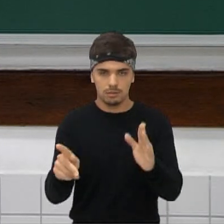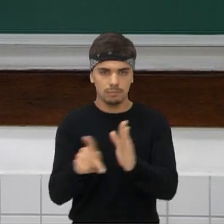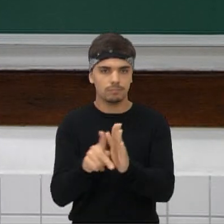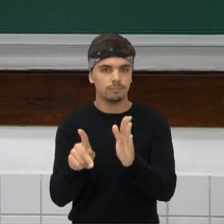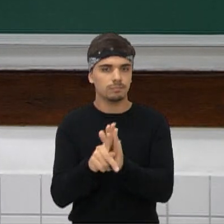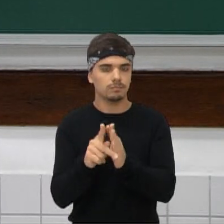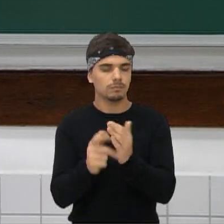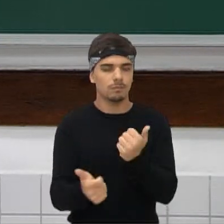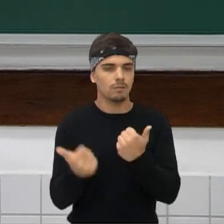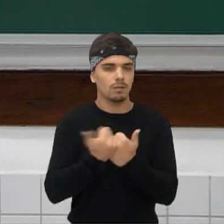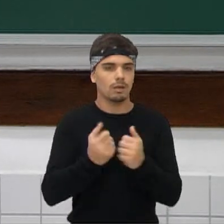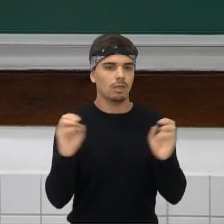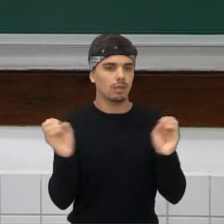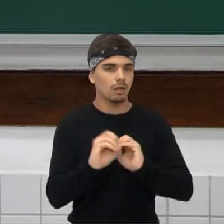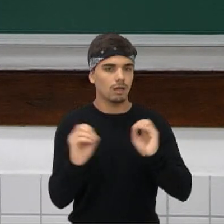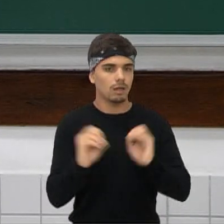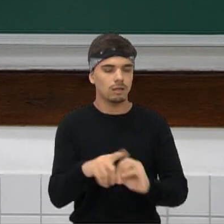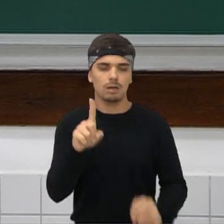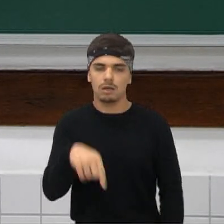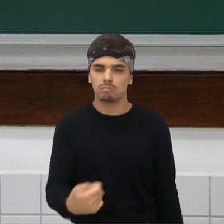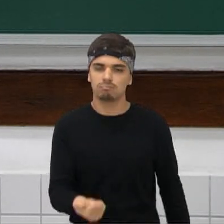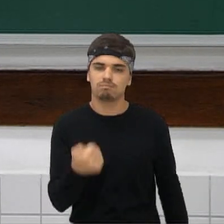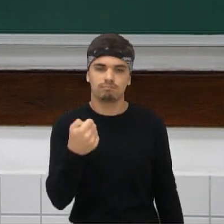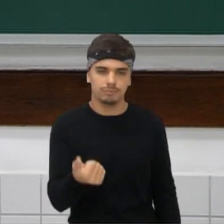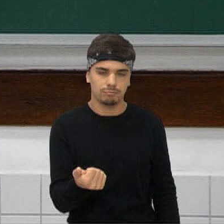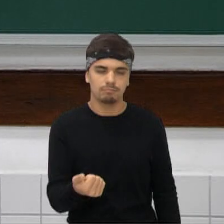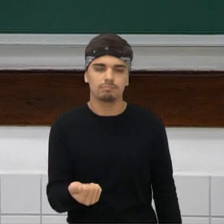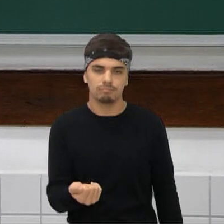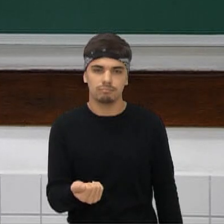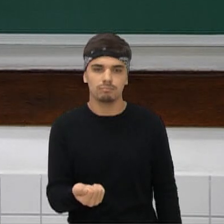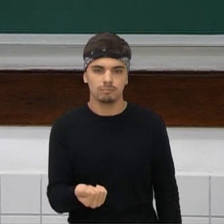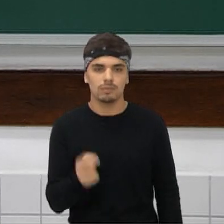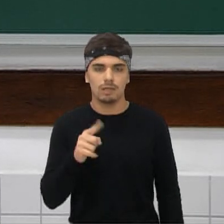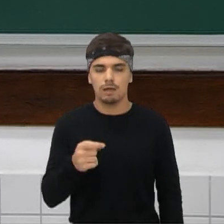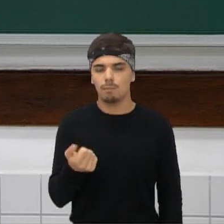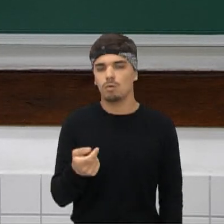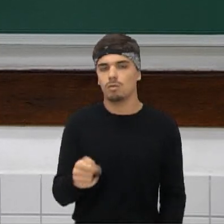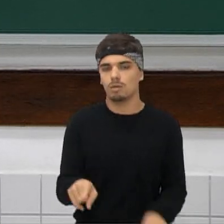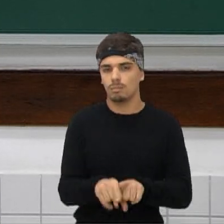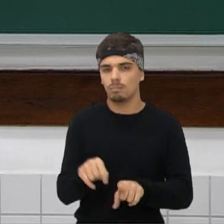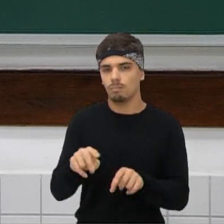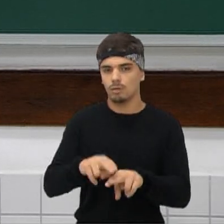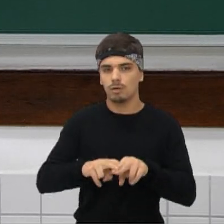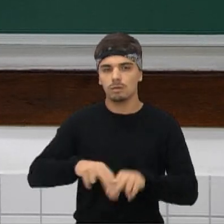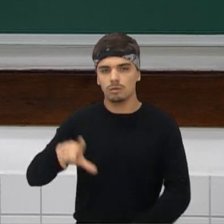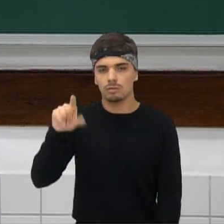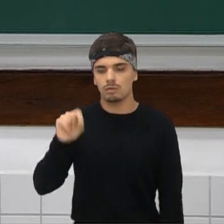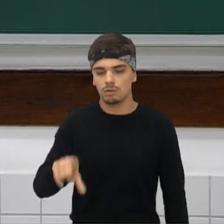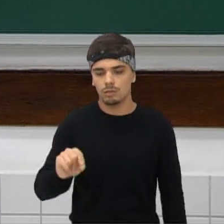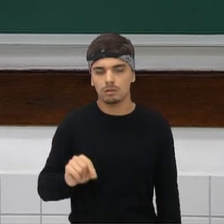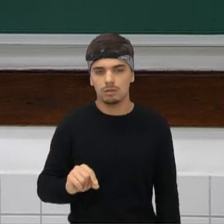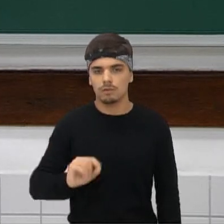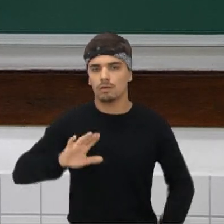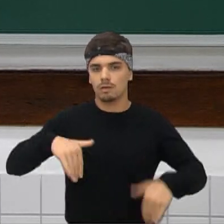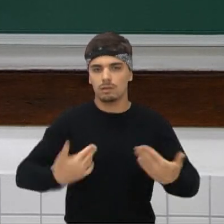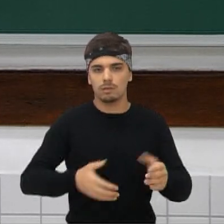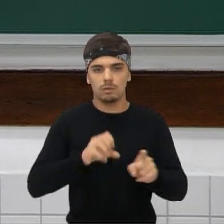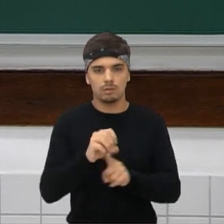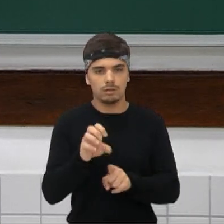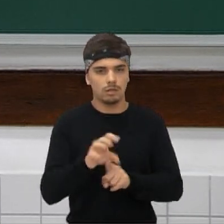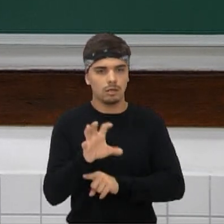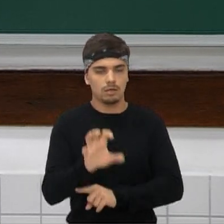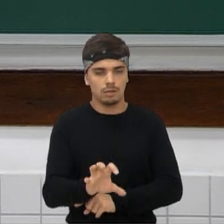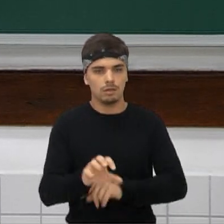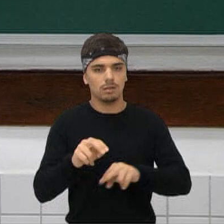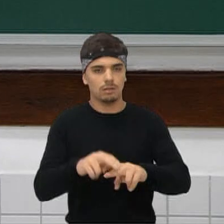sem reposição, ela é bem pequena, né, gente? Pelas alternativas que nós temos ali, tá bom? Então, essa é a dica.